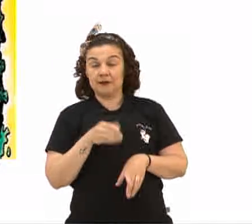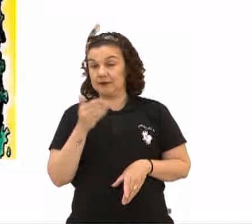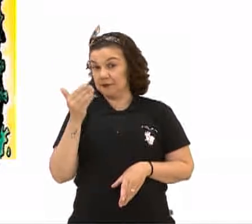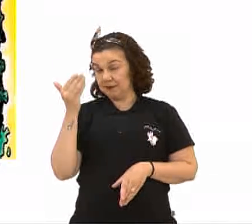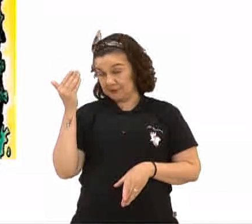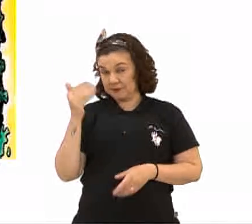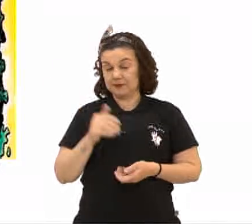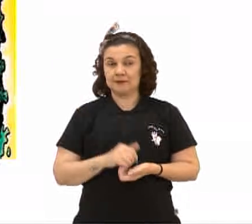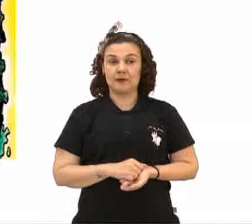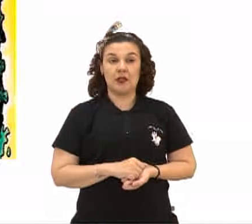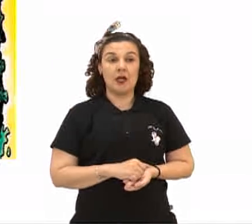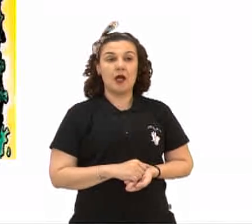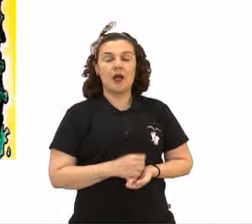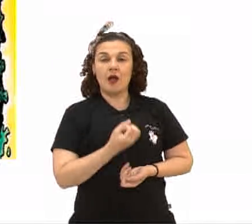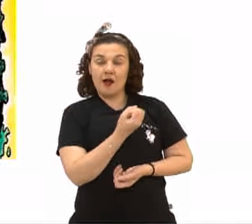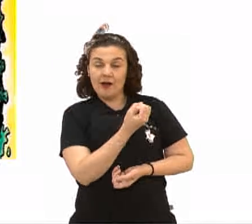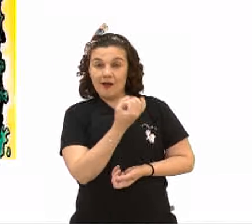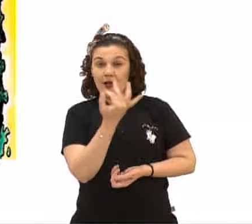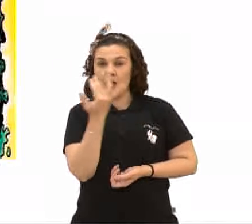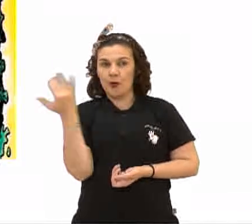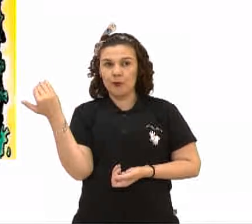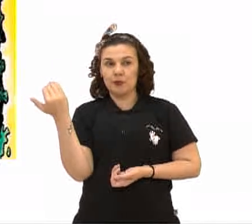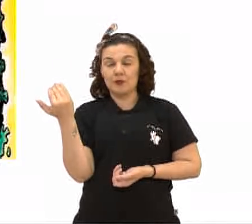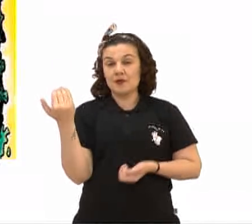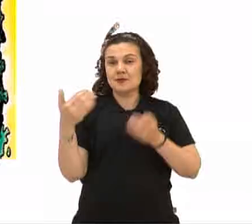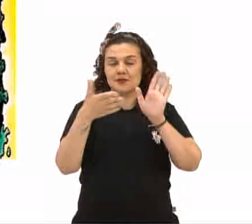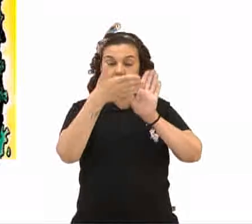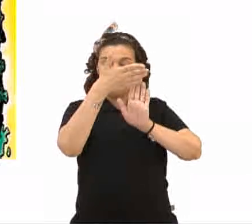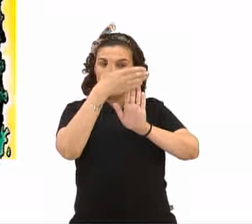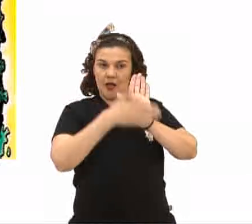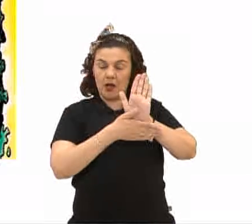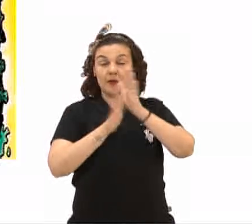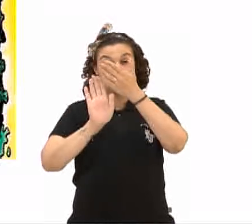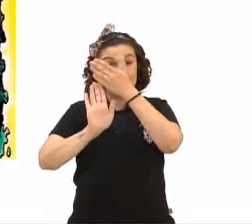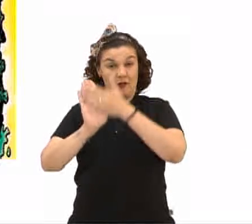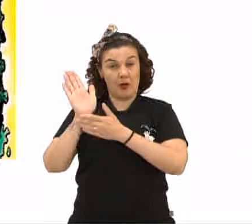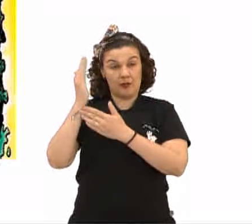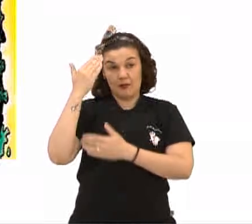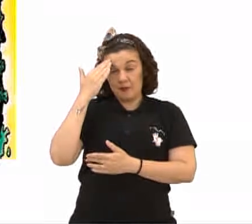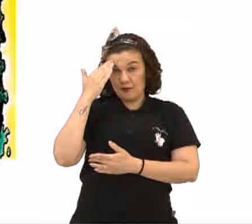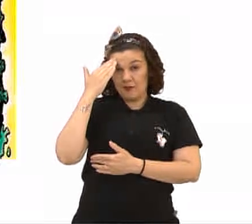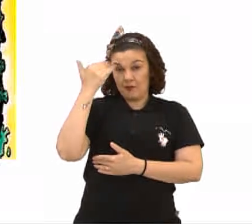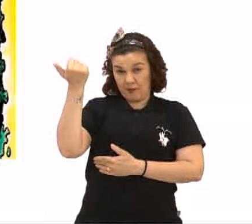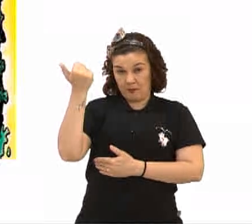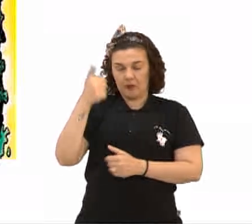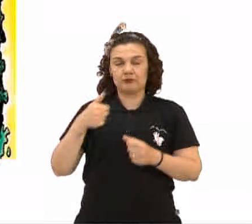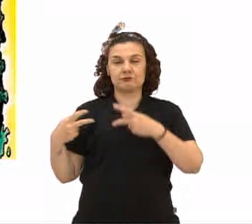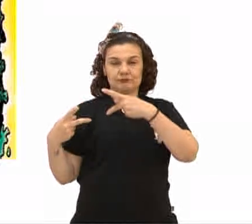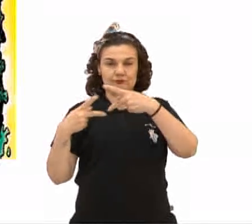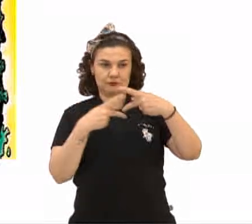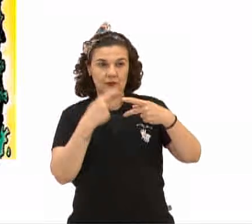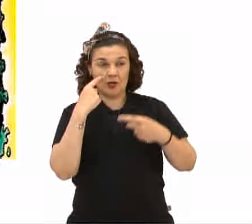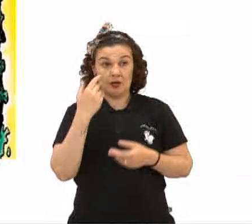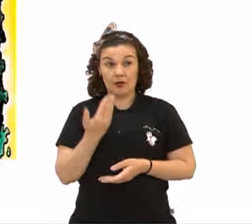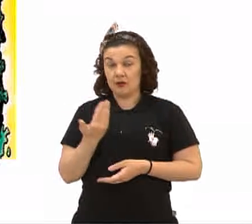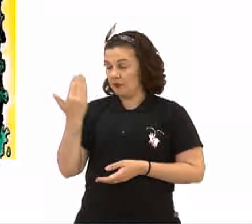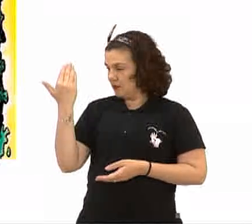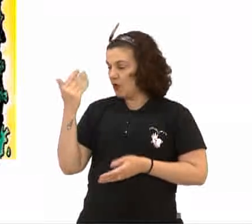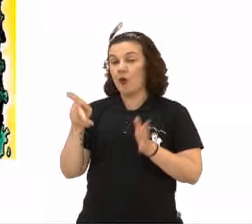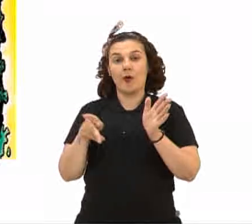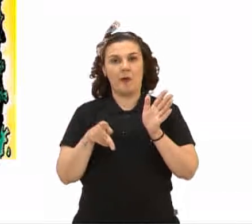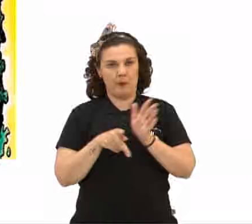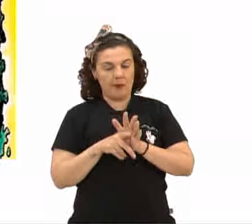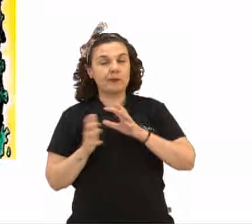a presença de algumas capas de HQs muito famosas, bastante conhecidas, né, que nós já trazemos dentro do